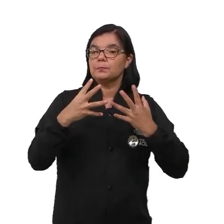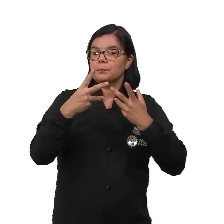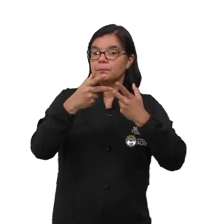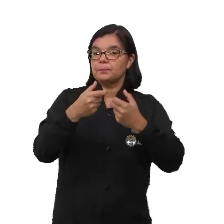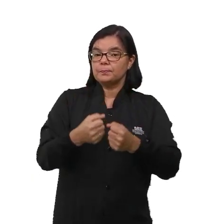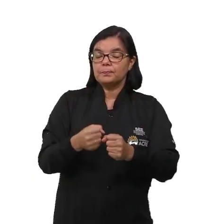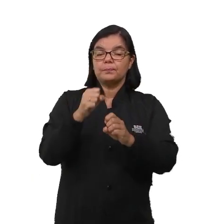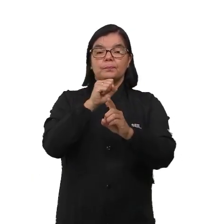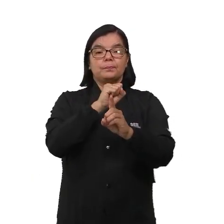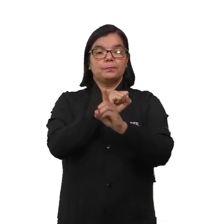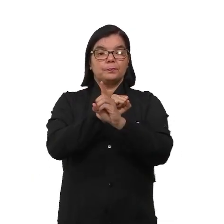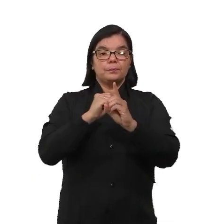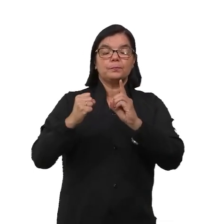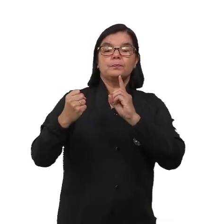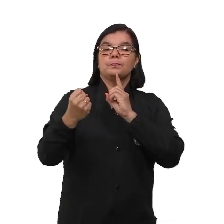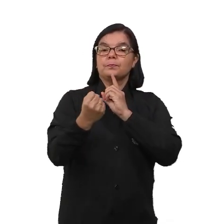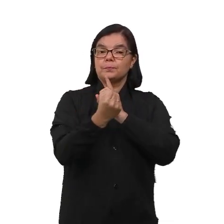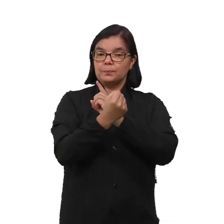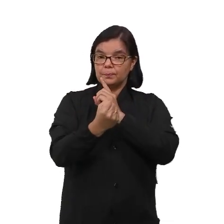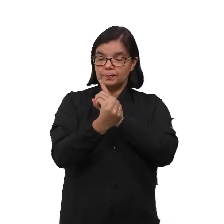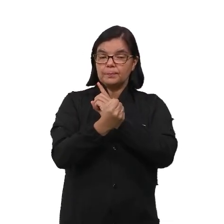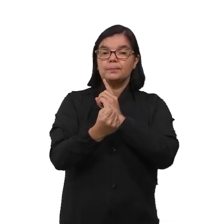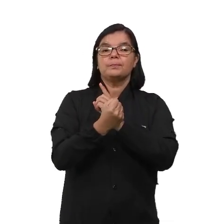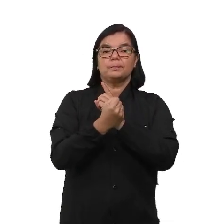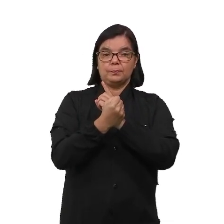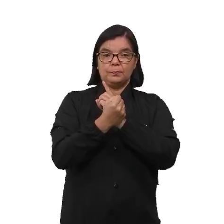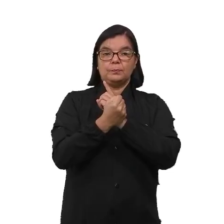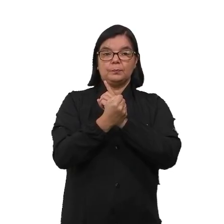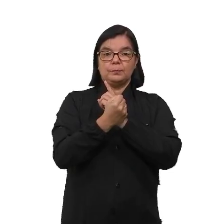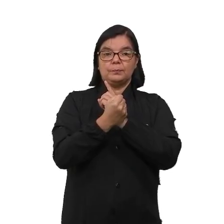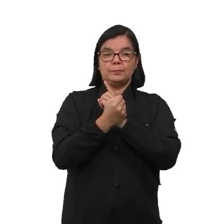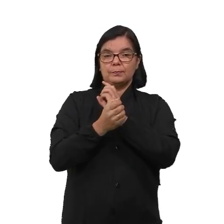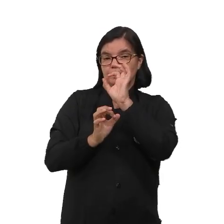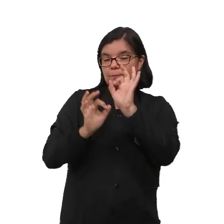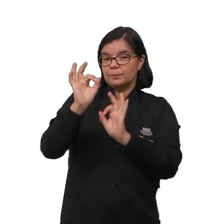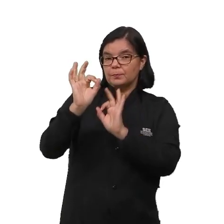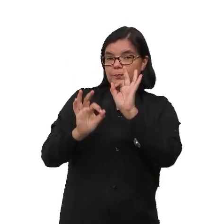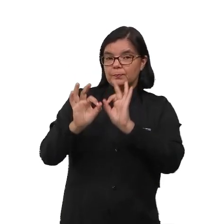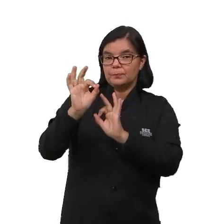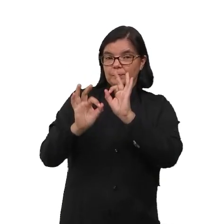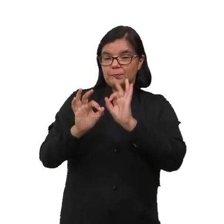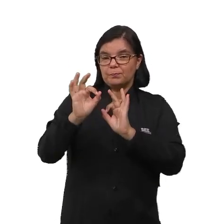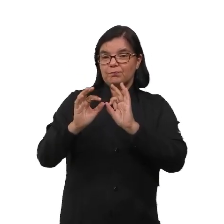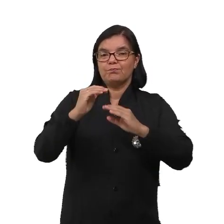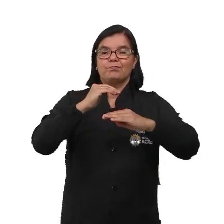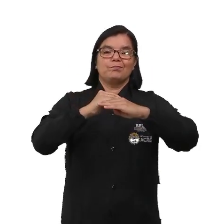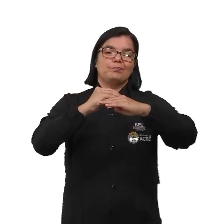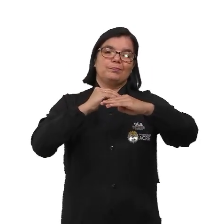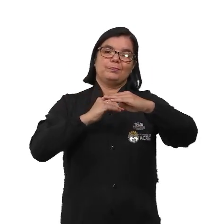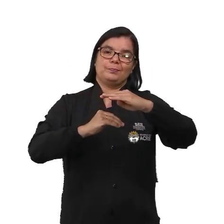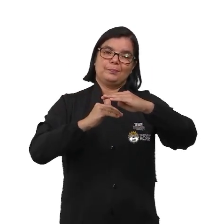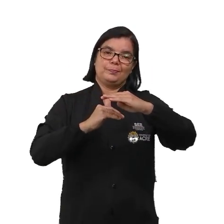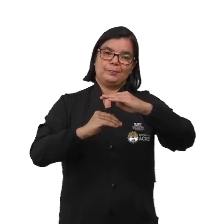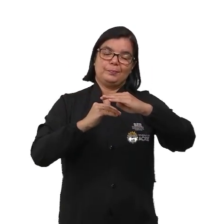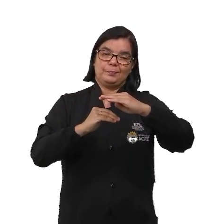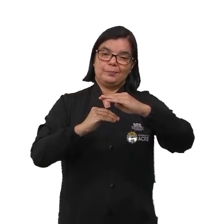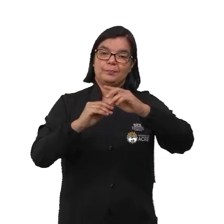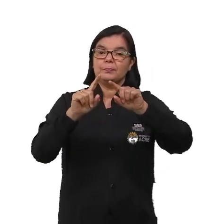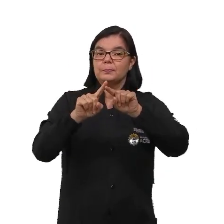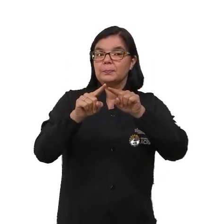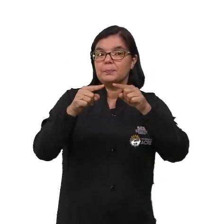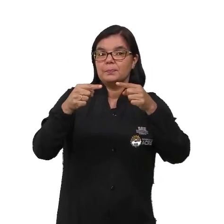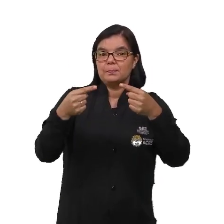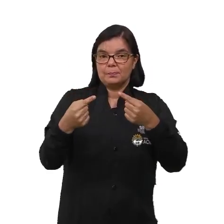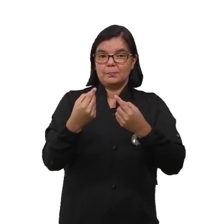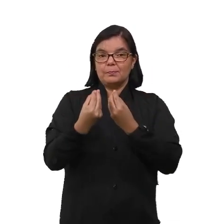1922, em que foi ponderado da seguinte maneira: toda sociedade se estrutura de maneira